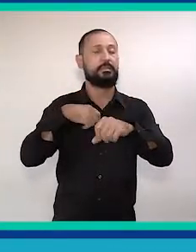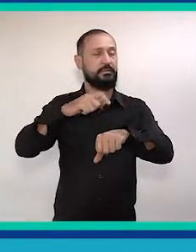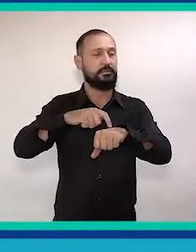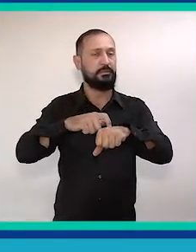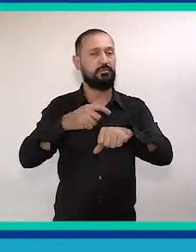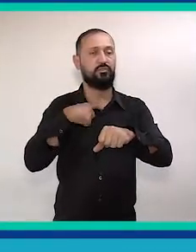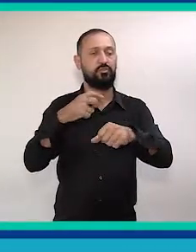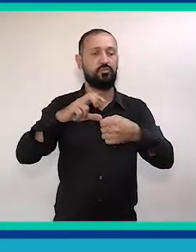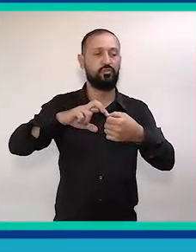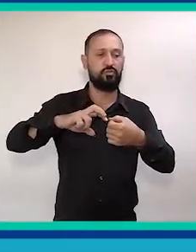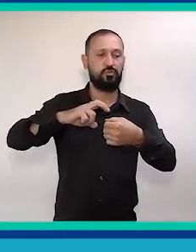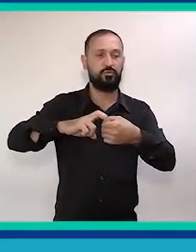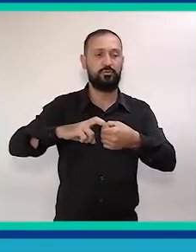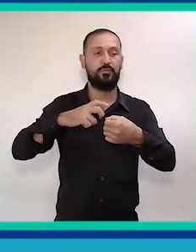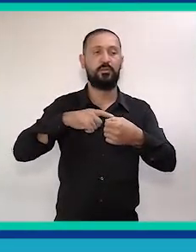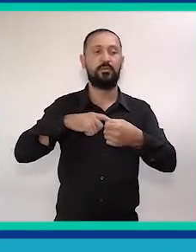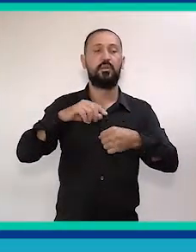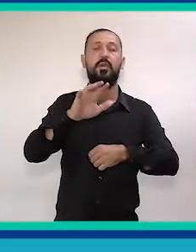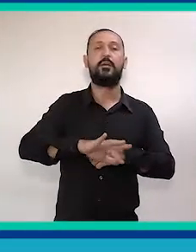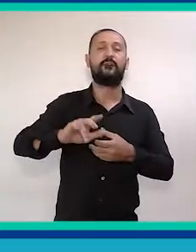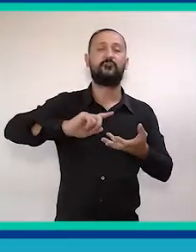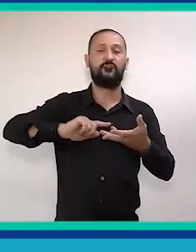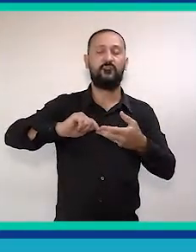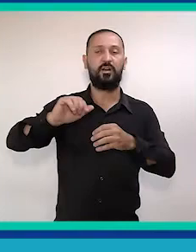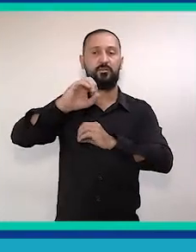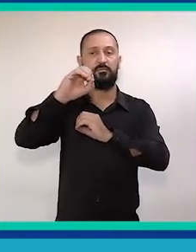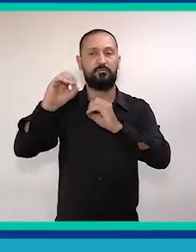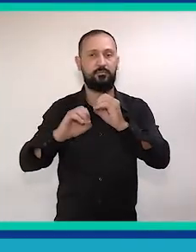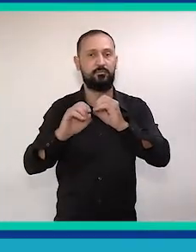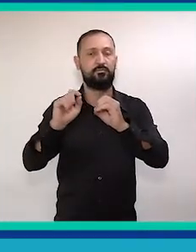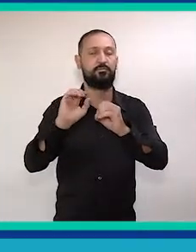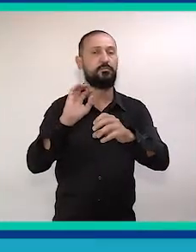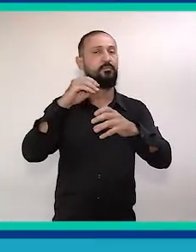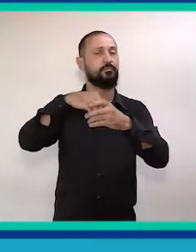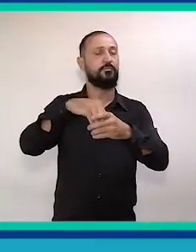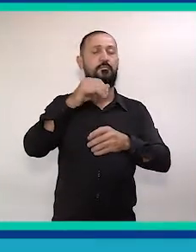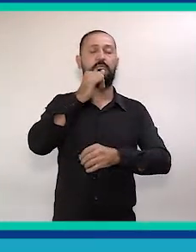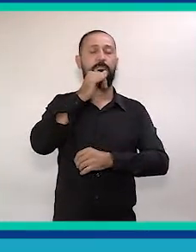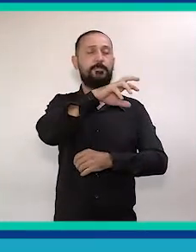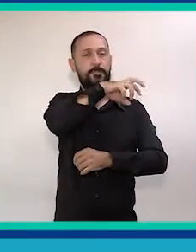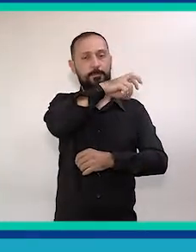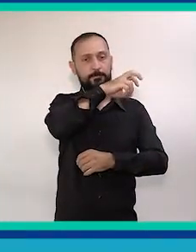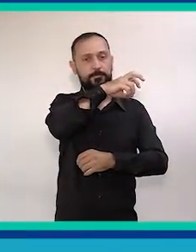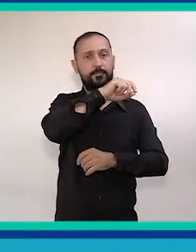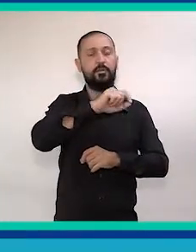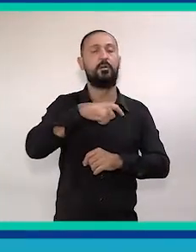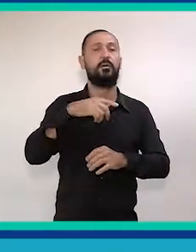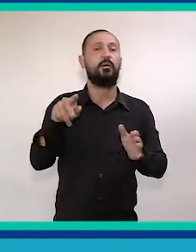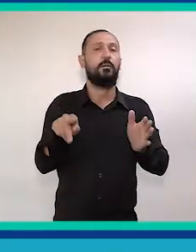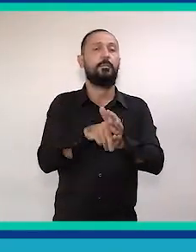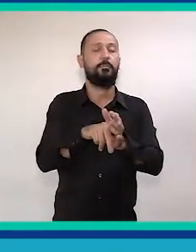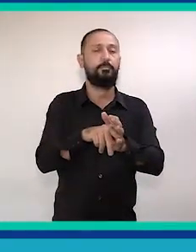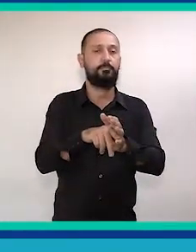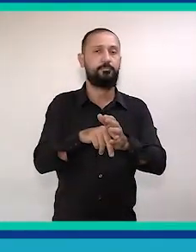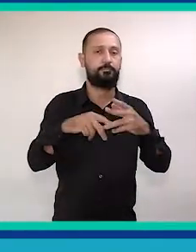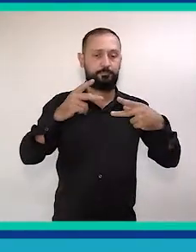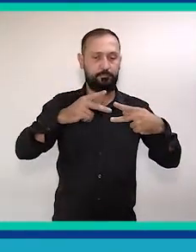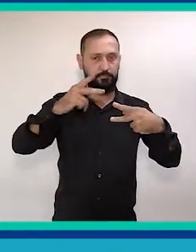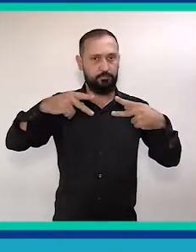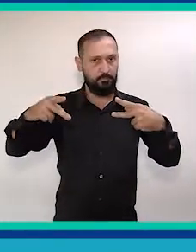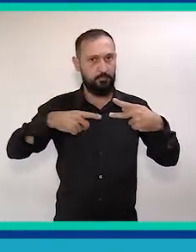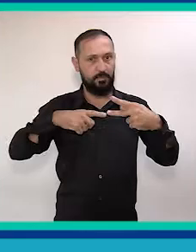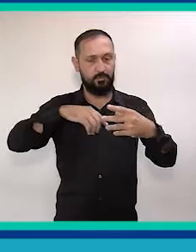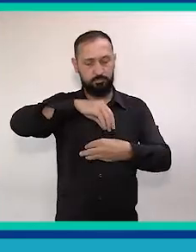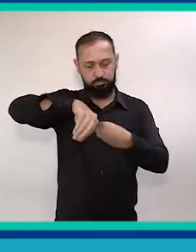veneno. Então, quando a gente extrai o veneno, a gente vai ter um complexo de moléculas. Nesse caso das serpentes, a gente vai ter um